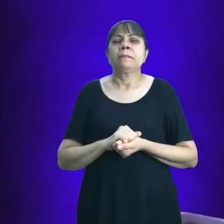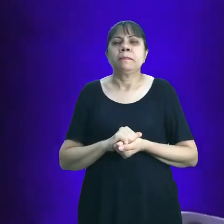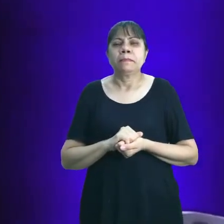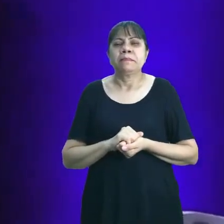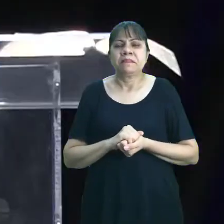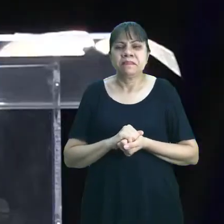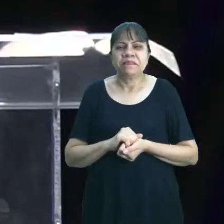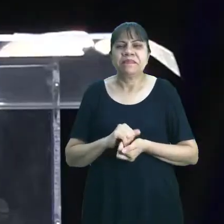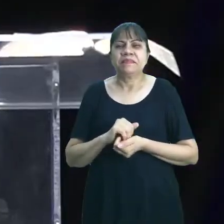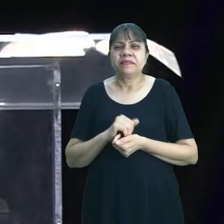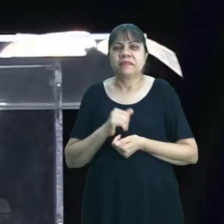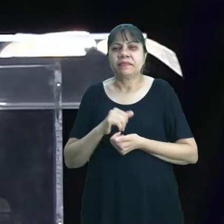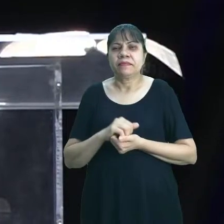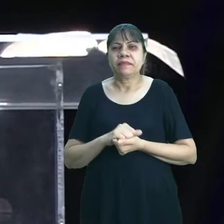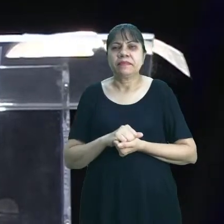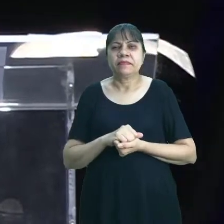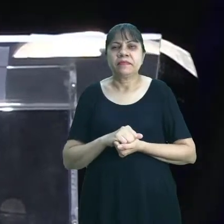é?